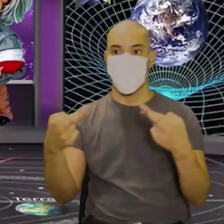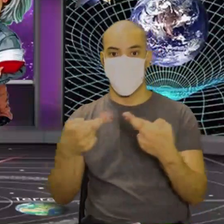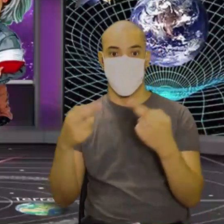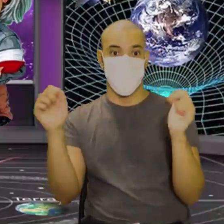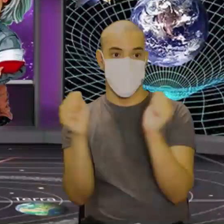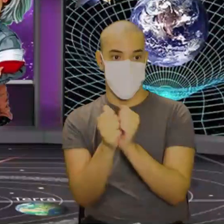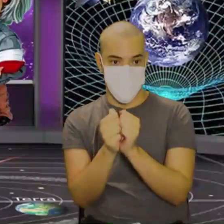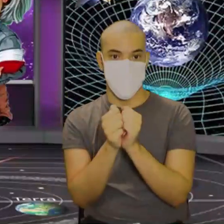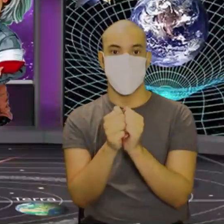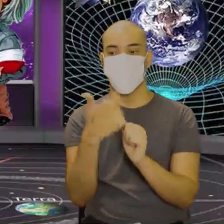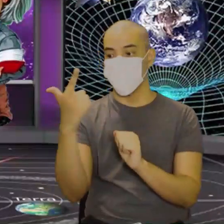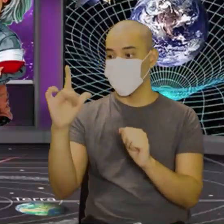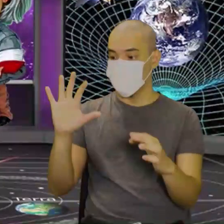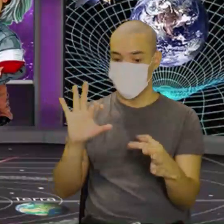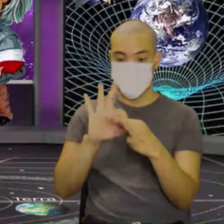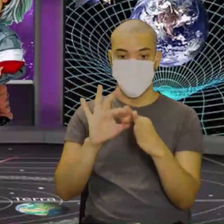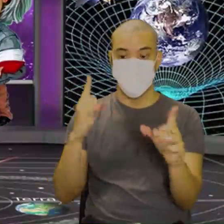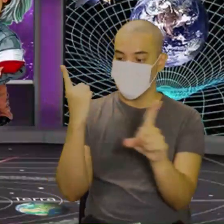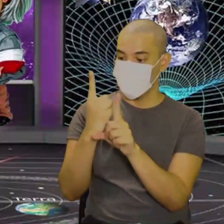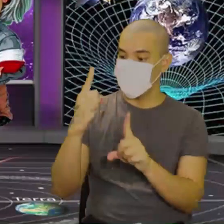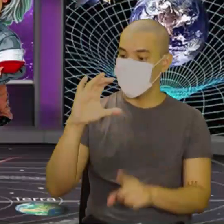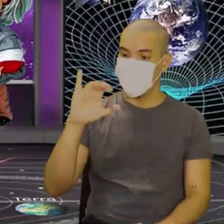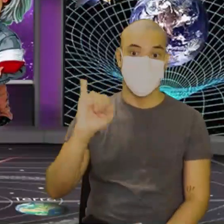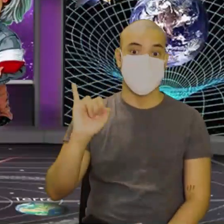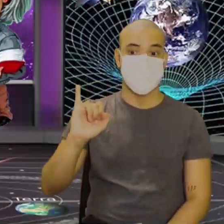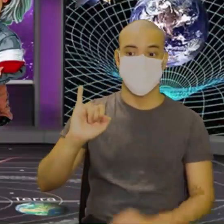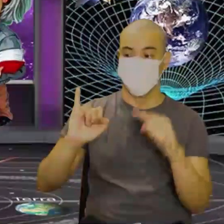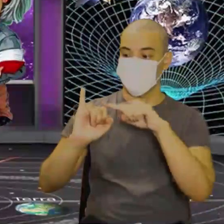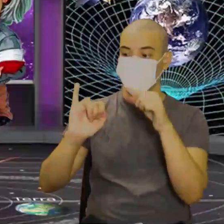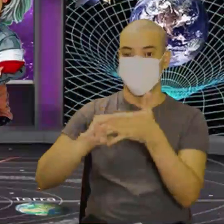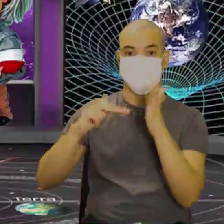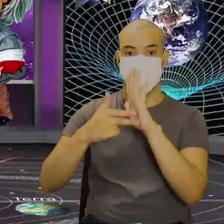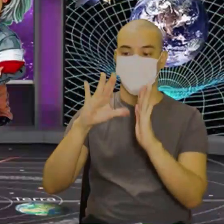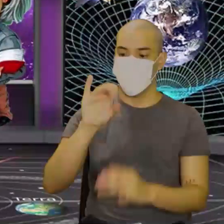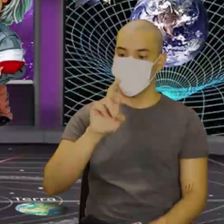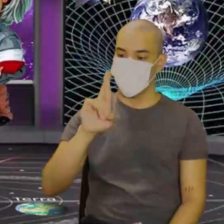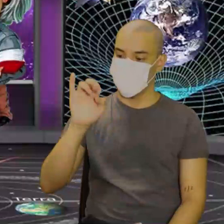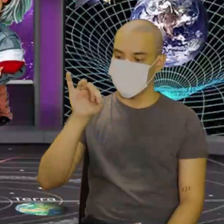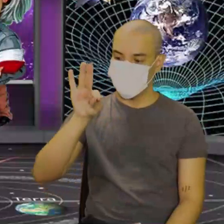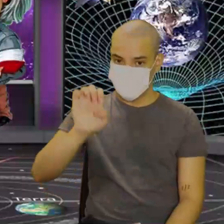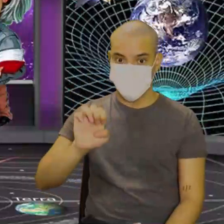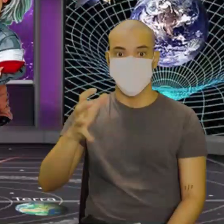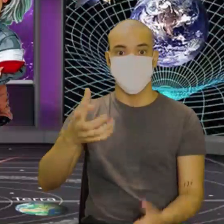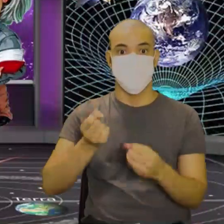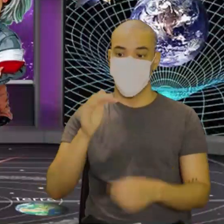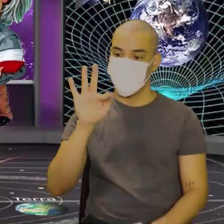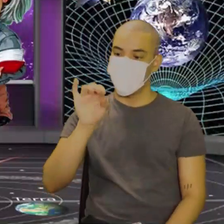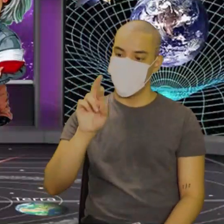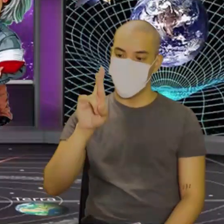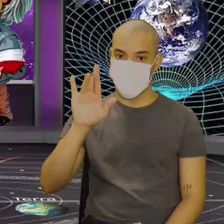gerador e eu quero achar a corrente. O que você vai fazer? Você vai pegar a força eletromotriz e